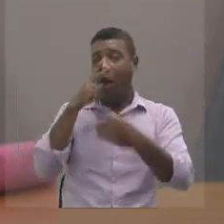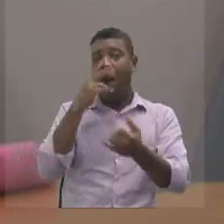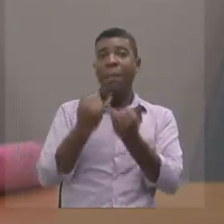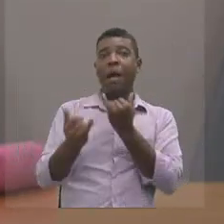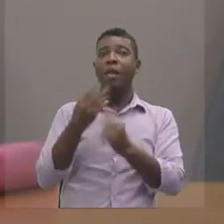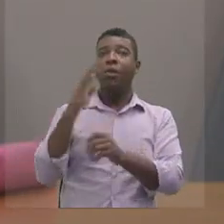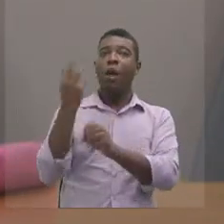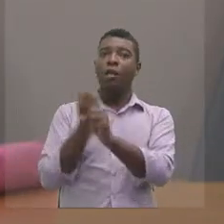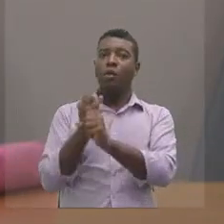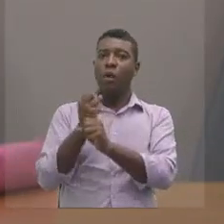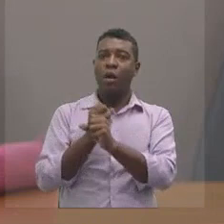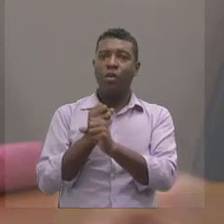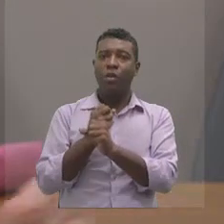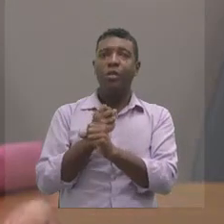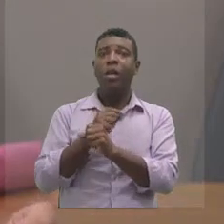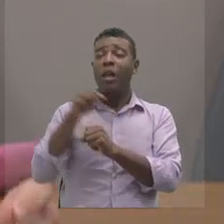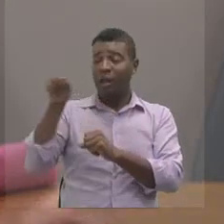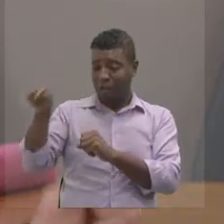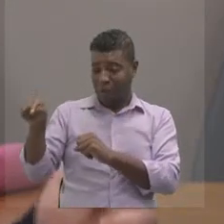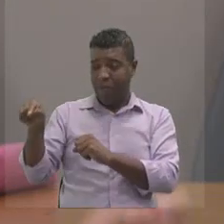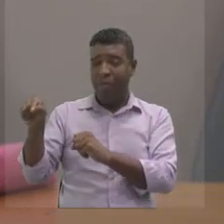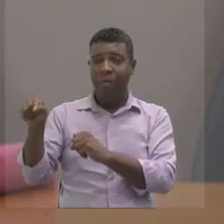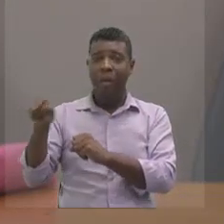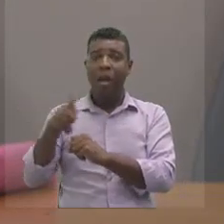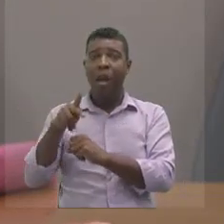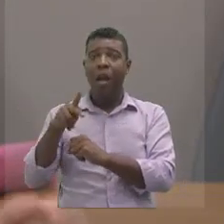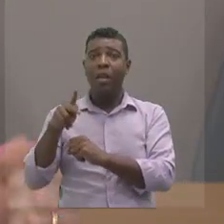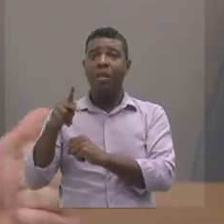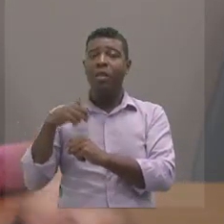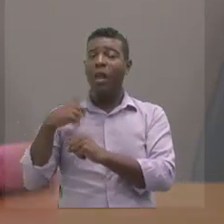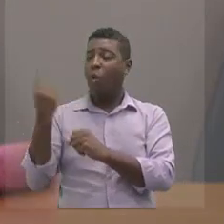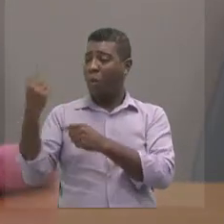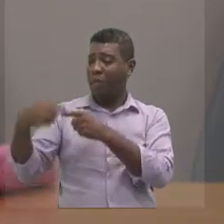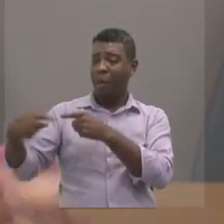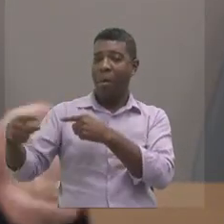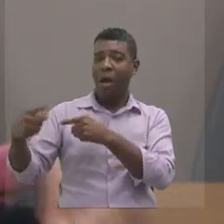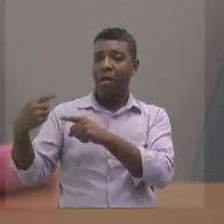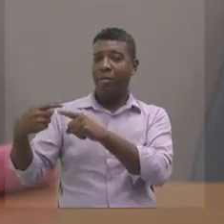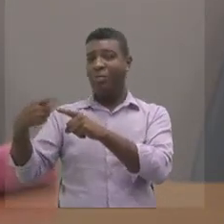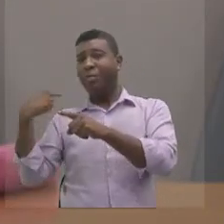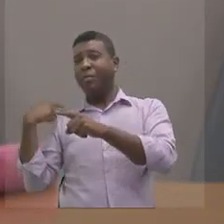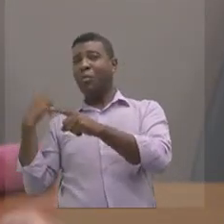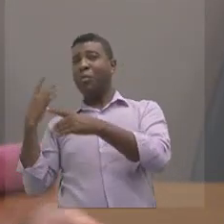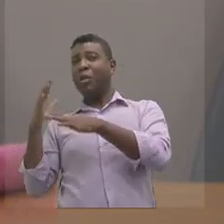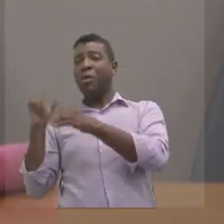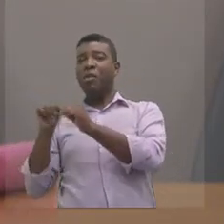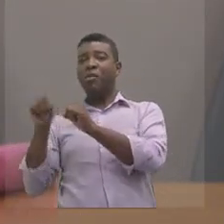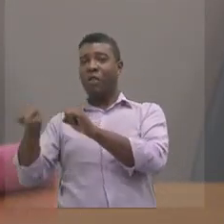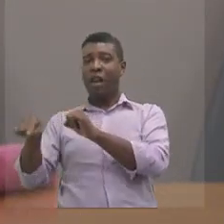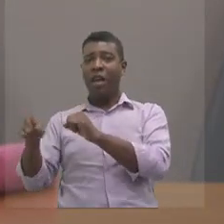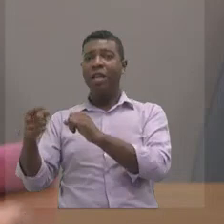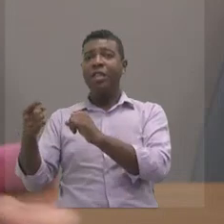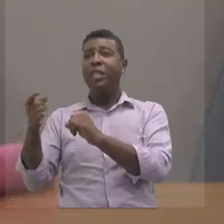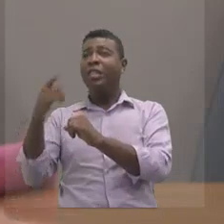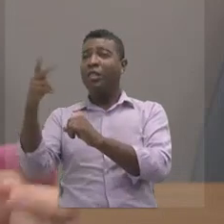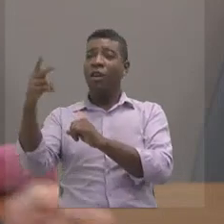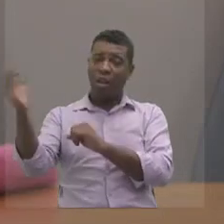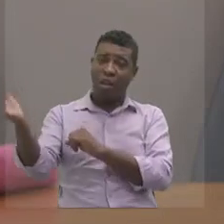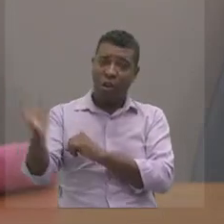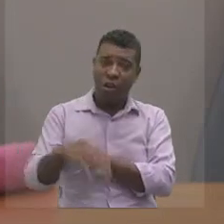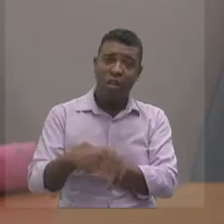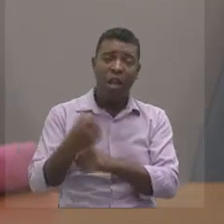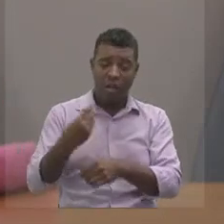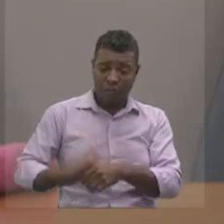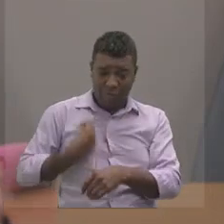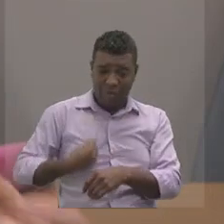triângulo e deputado até de lá para cá né isso tem uma semana e pouco né o nosso Regional até pela né pelo Play que a senhora trouxe ele rodou o trecho do